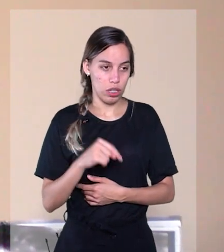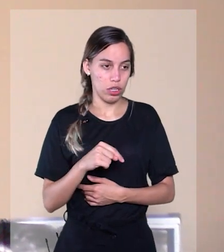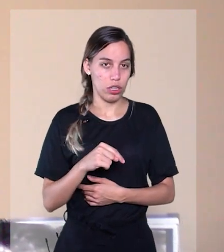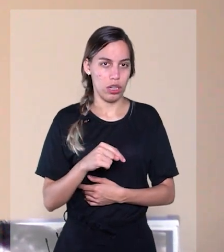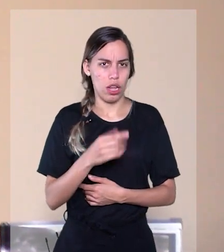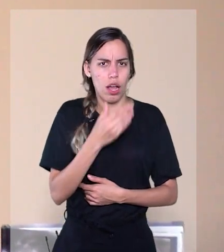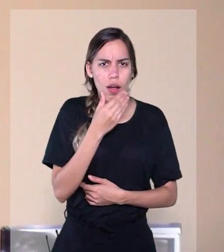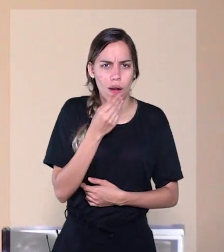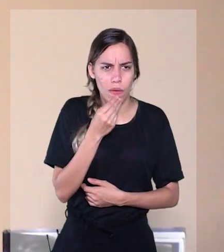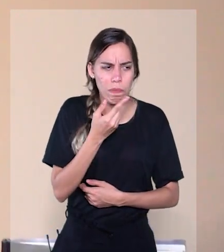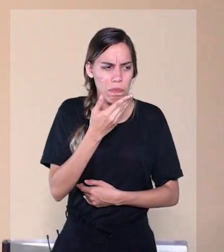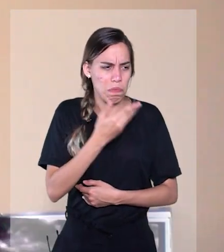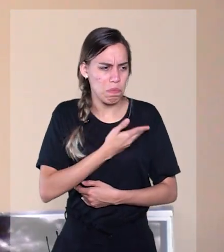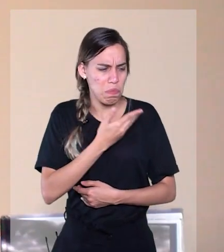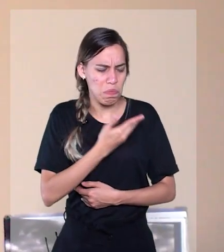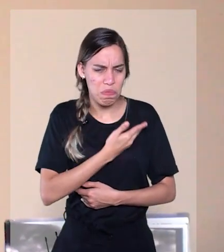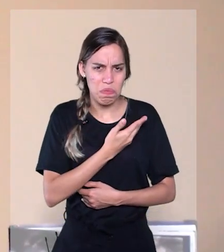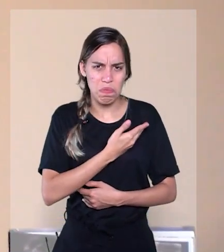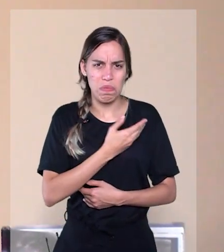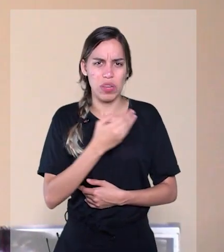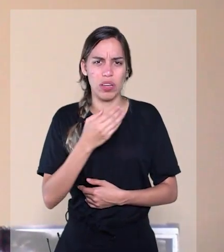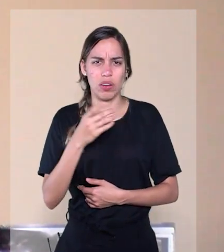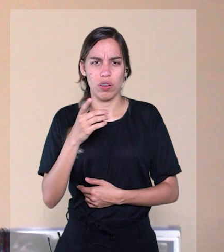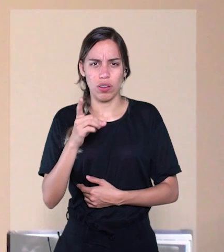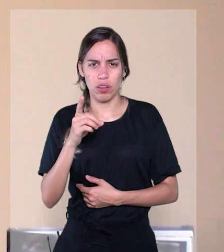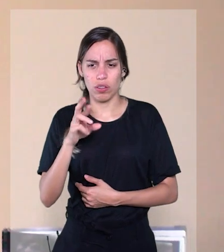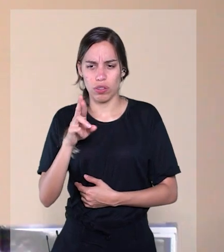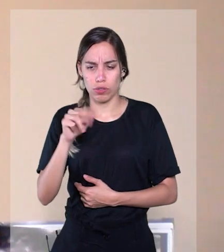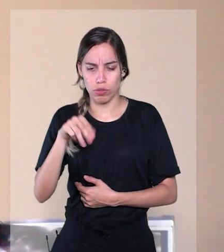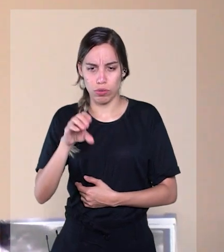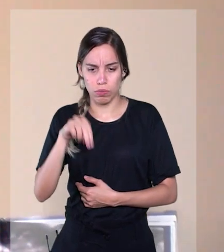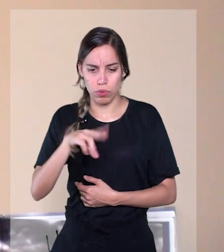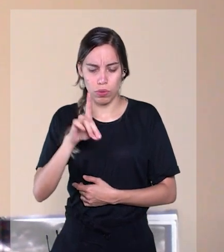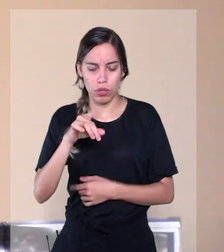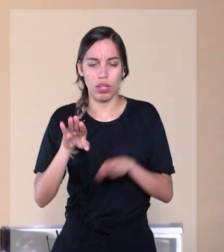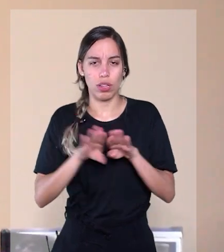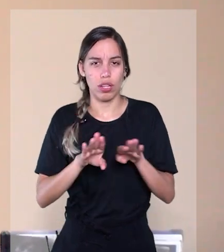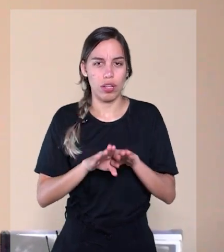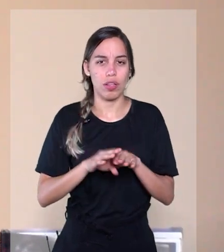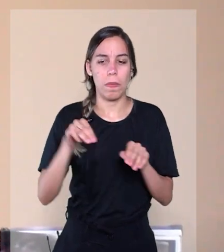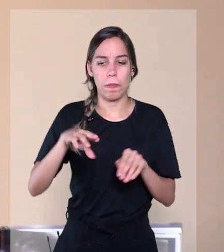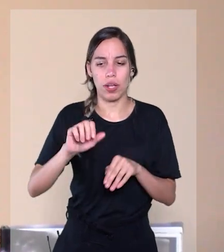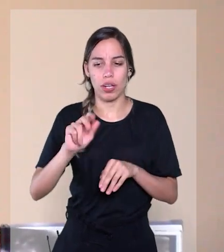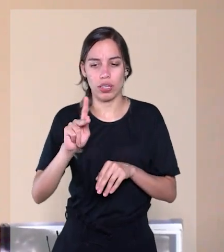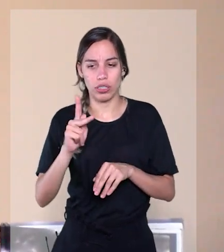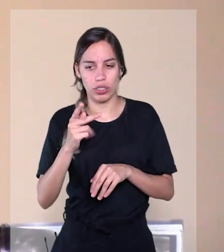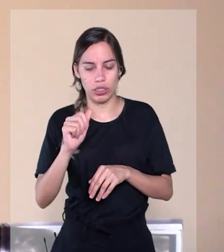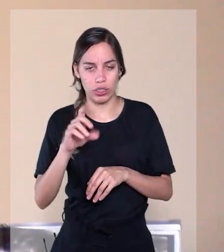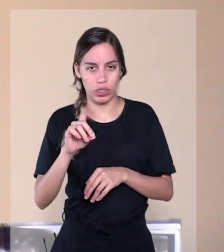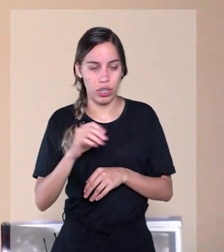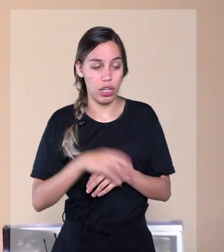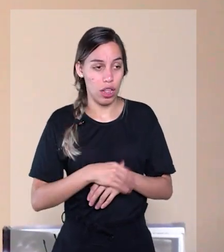um Drummondiano, é um machadiano especialista, e ele é um dos maiores recitadores de literatura